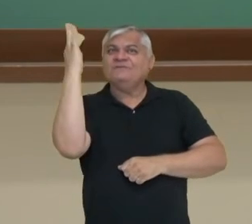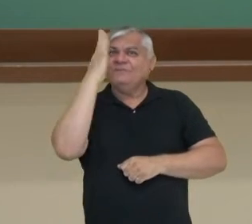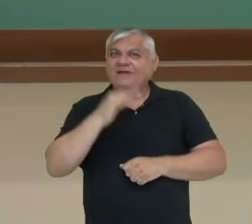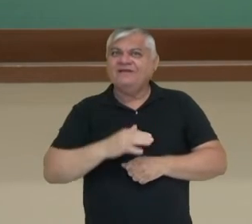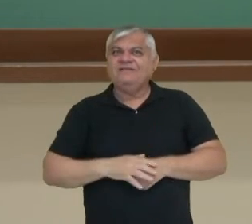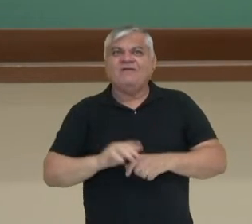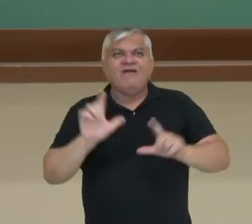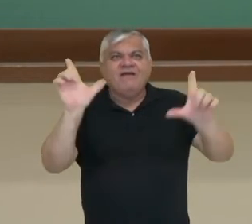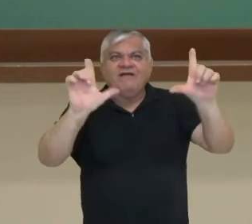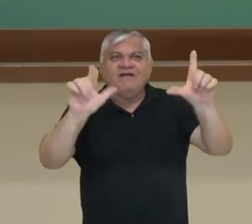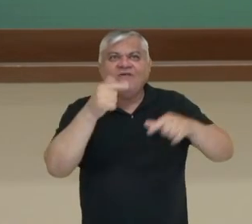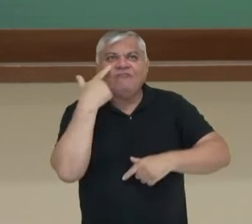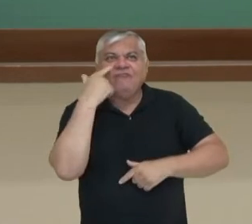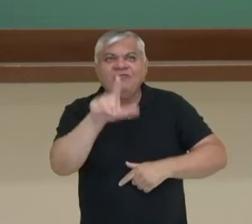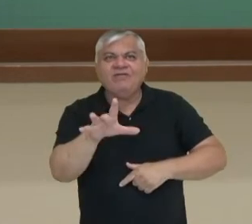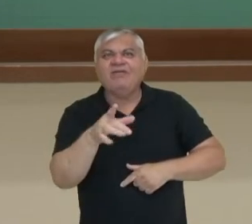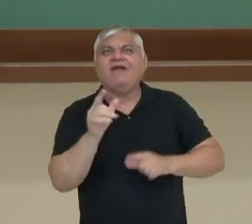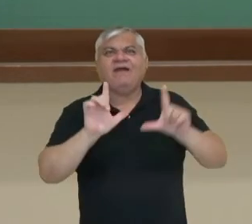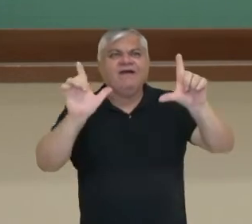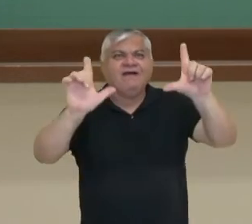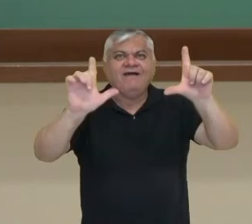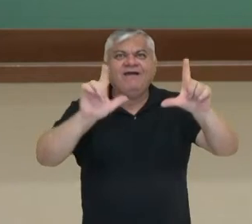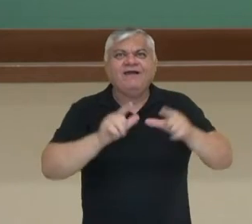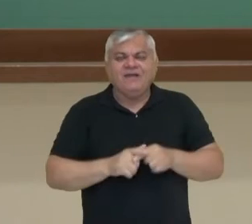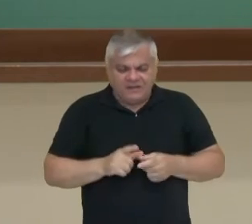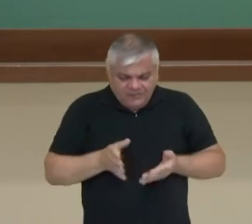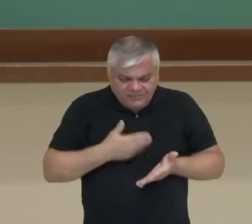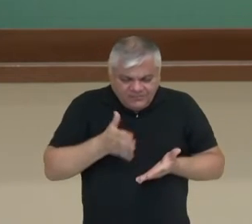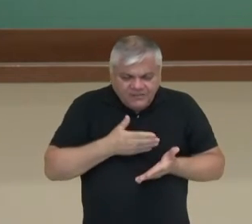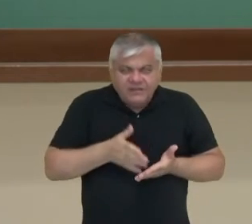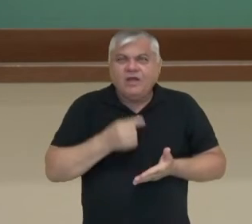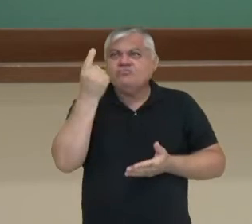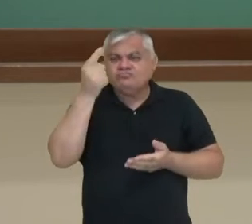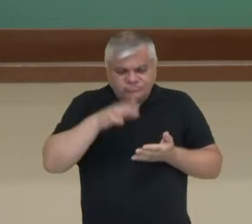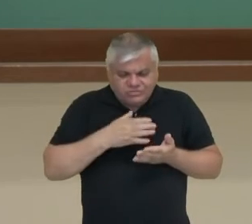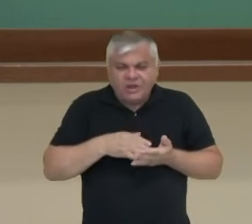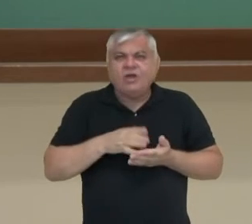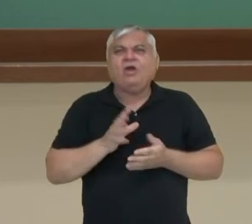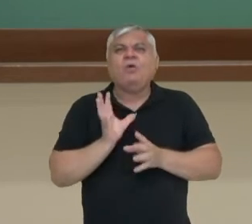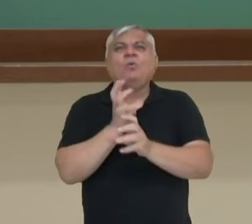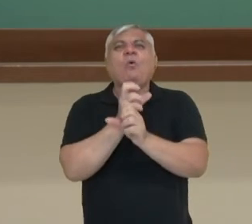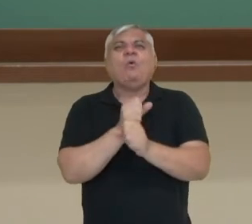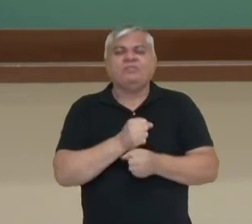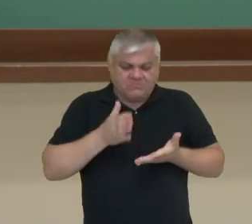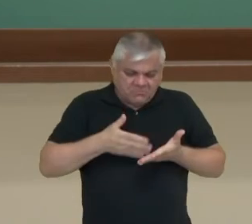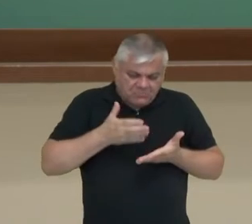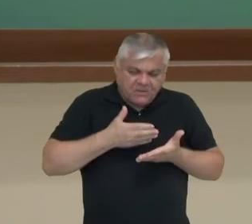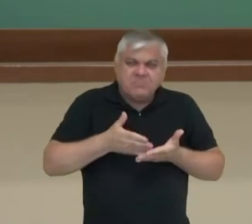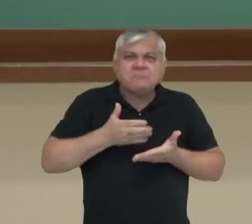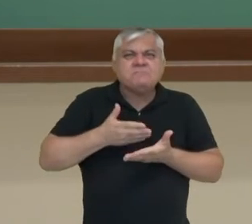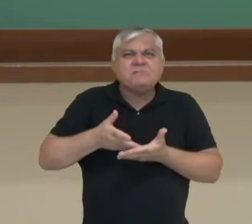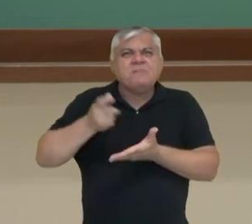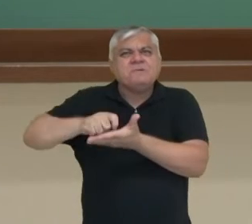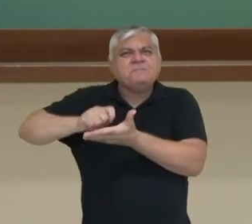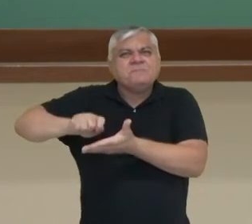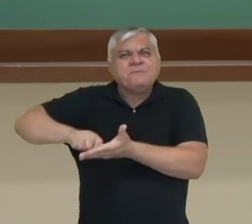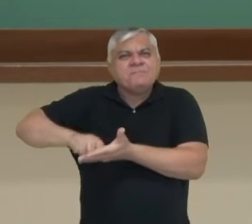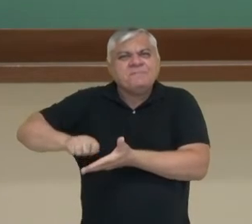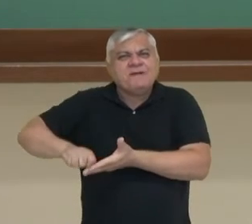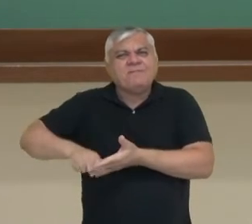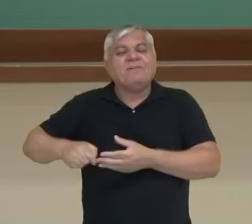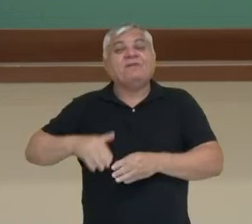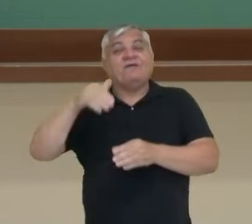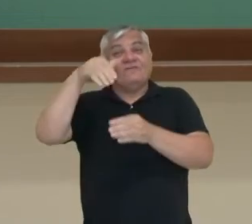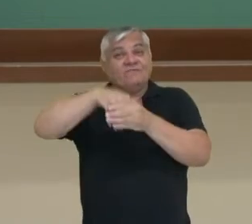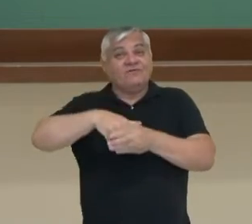acompanhou ao vivo, contando votos no caderno, essa votação, para ver se nós teríamos eleições diretas ou não. E o